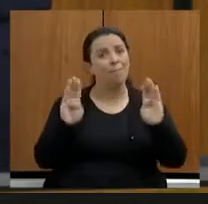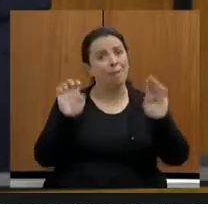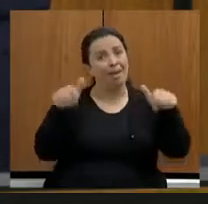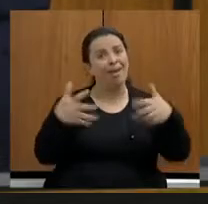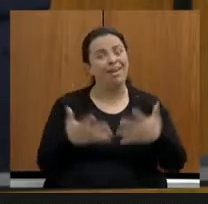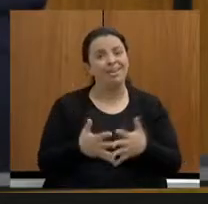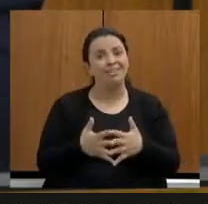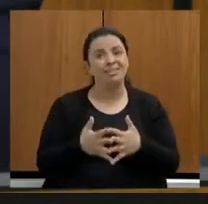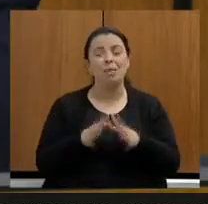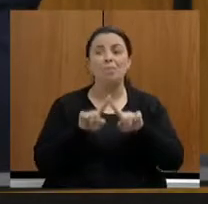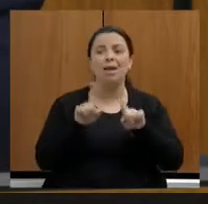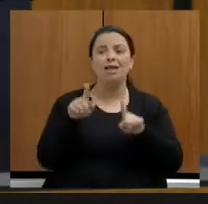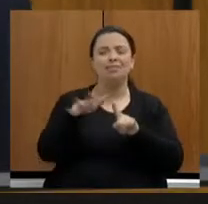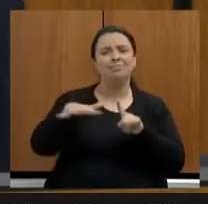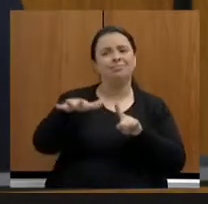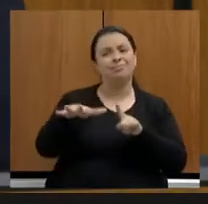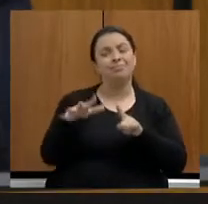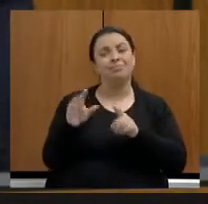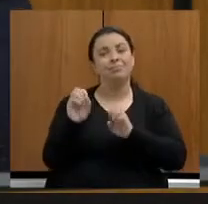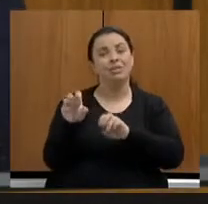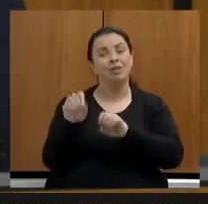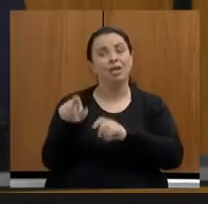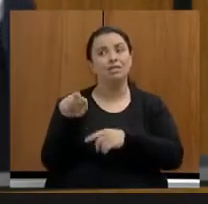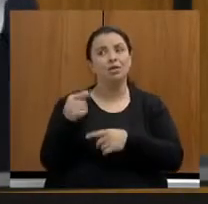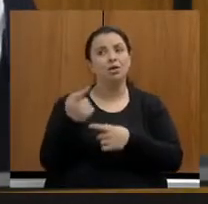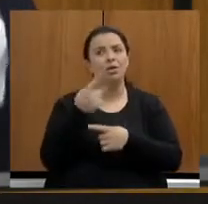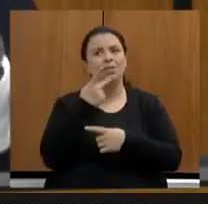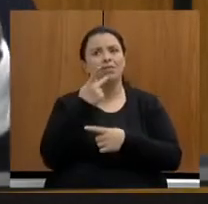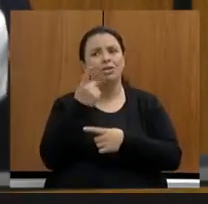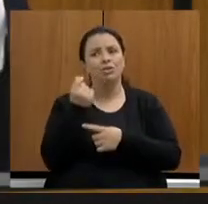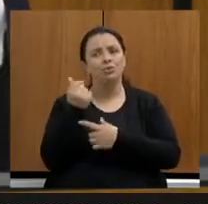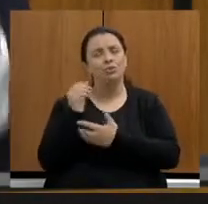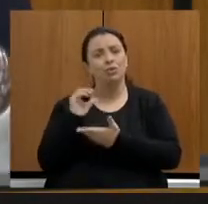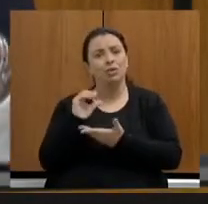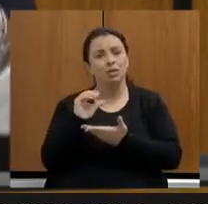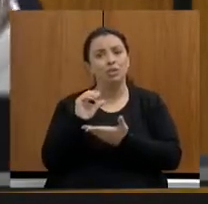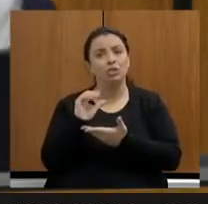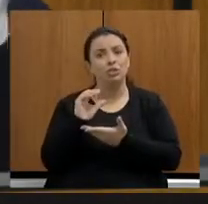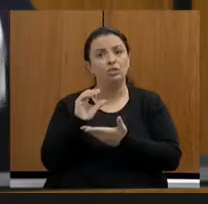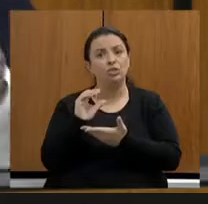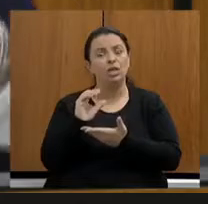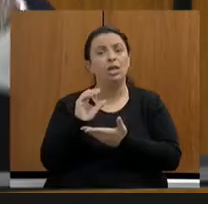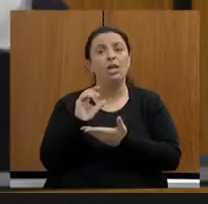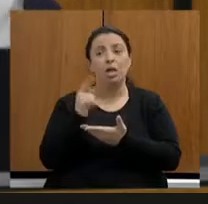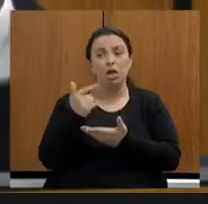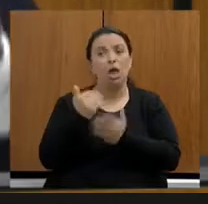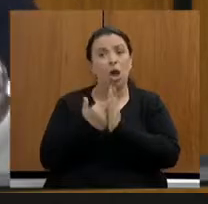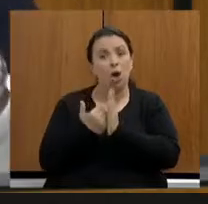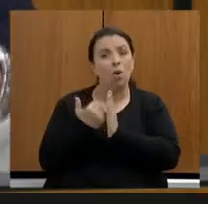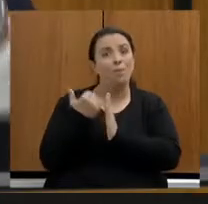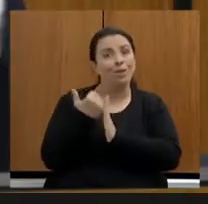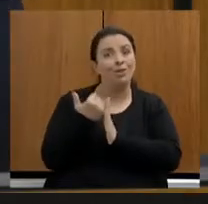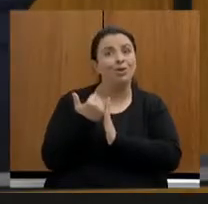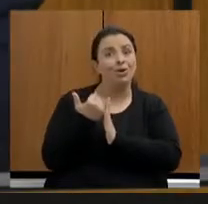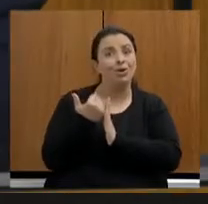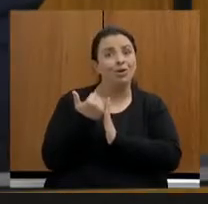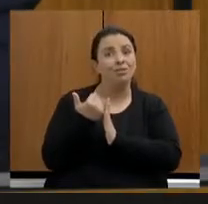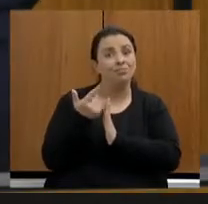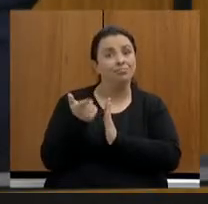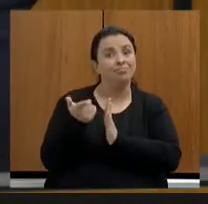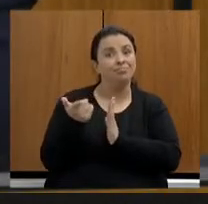da educação nós estamos falando de um recurso vinculado e um recurso robusto aumentado consideravelmente